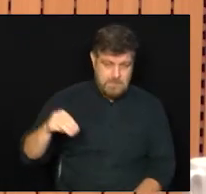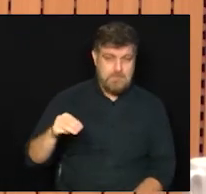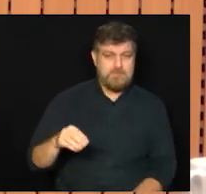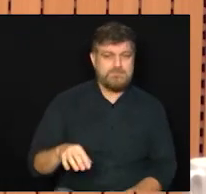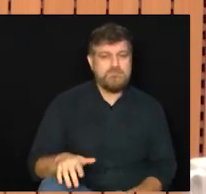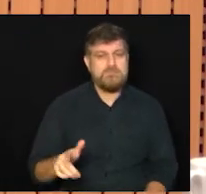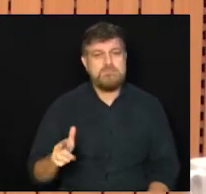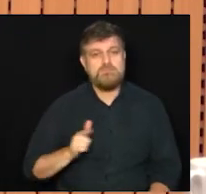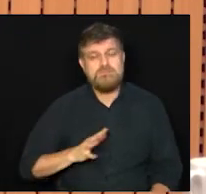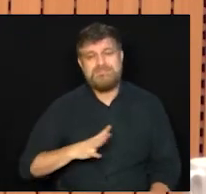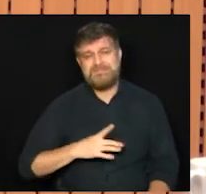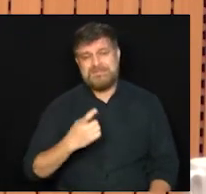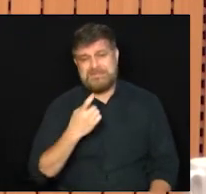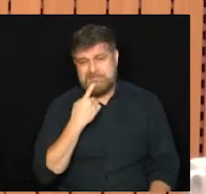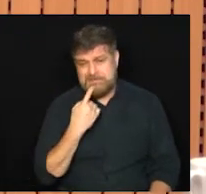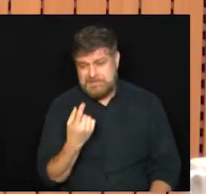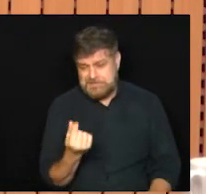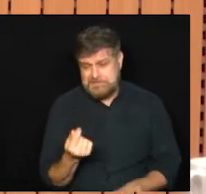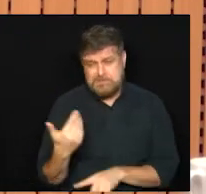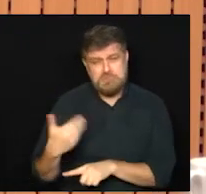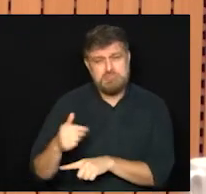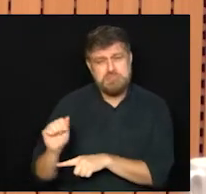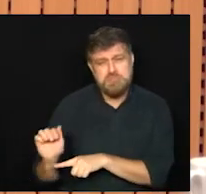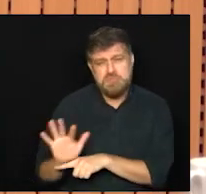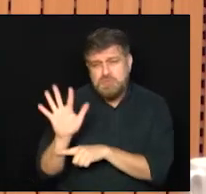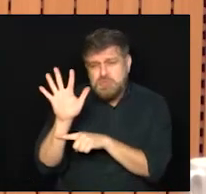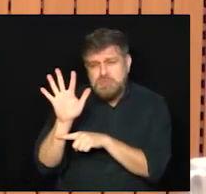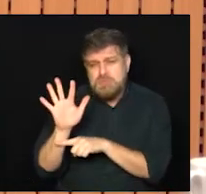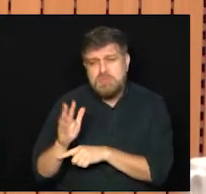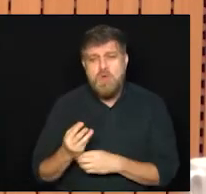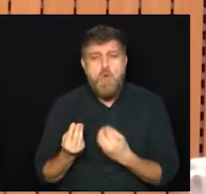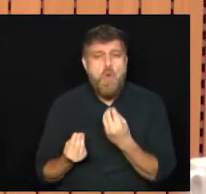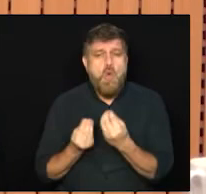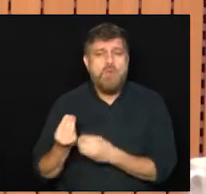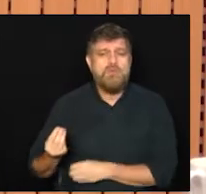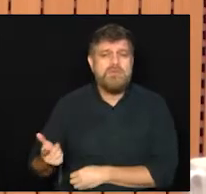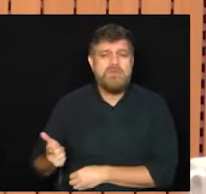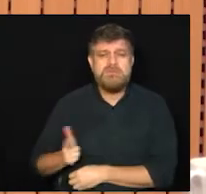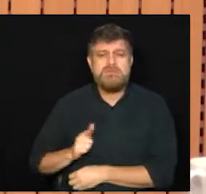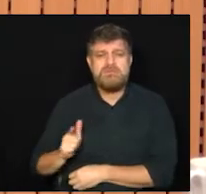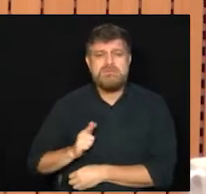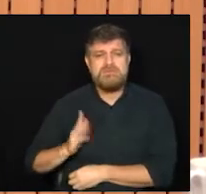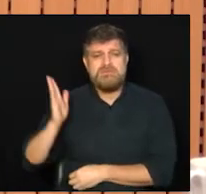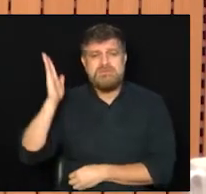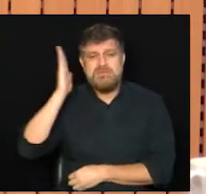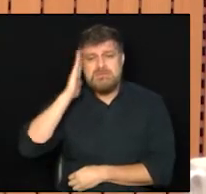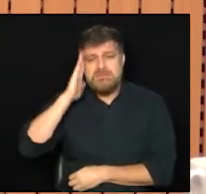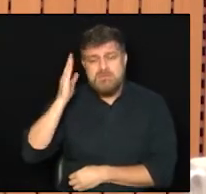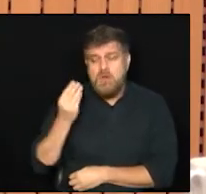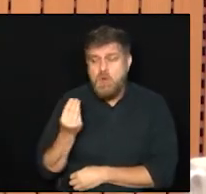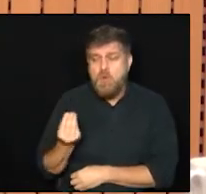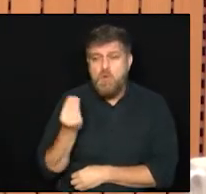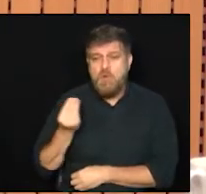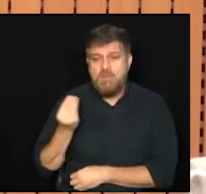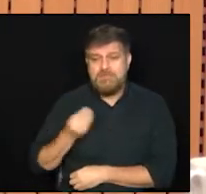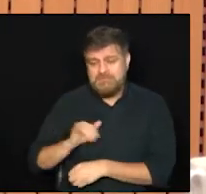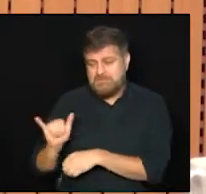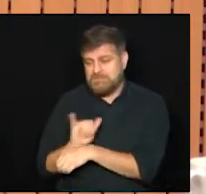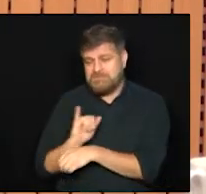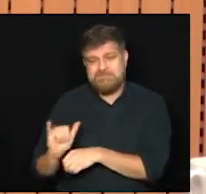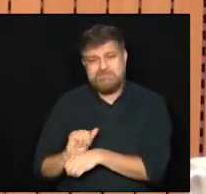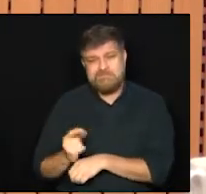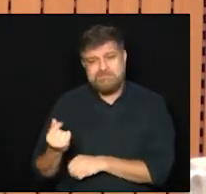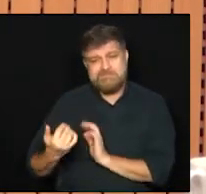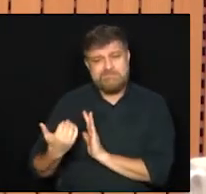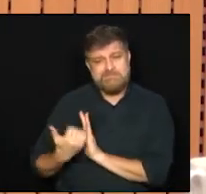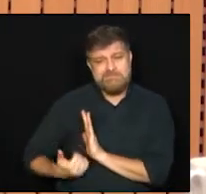custo Campinas, né? Como é que a gente pode ter parâmetros para ver como diminuir, achatar, tornar o